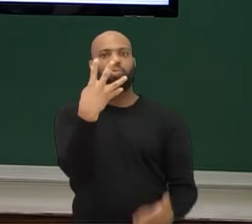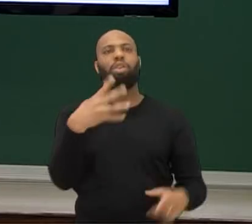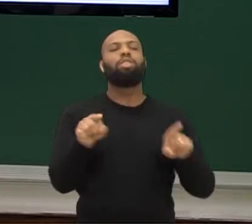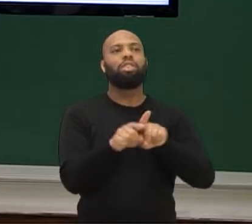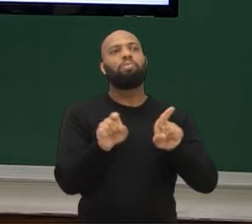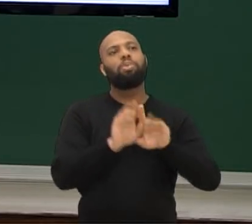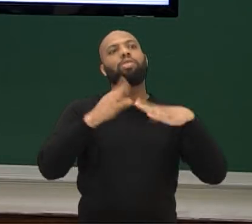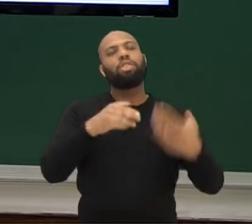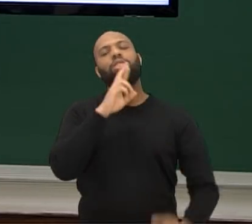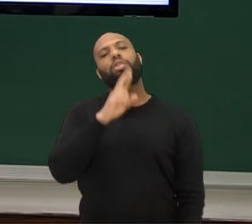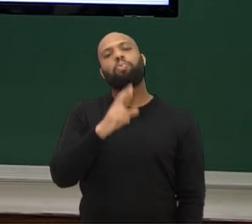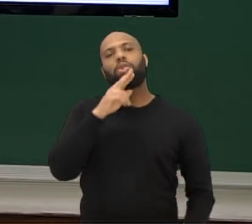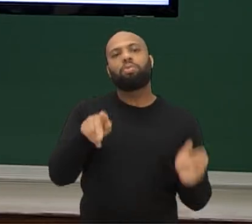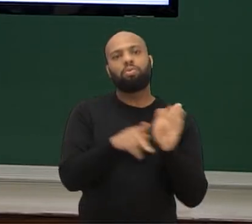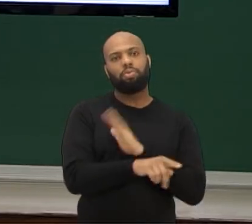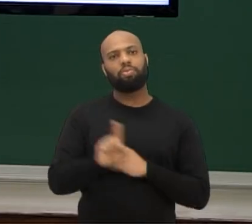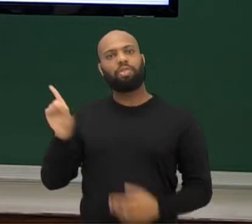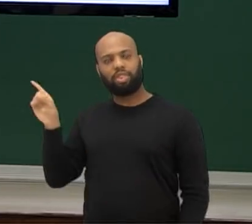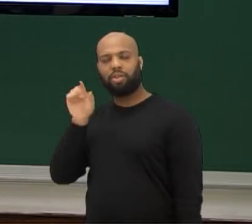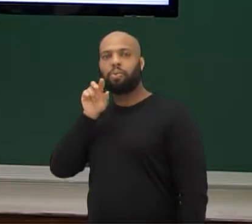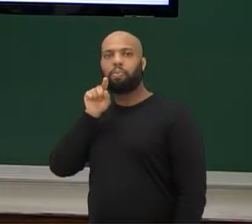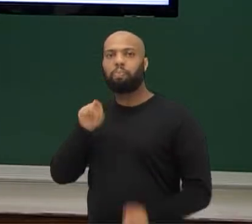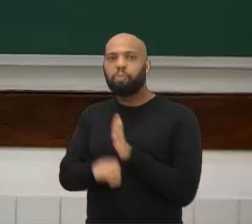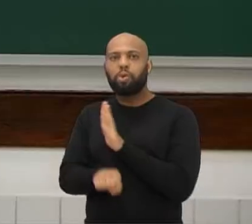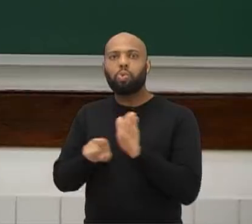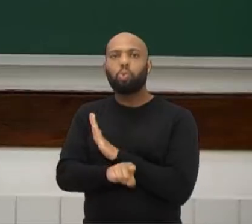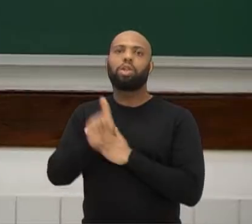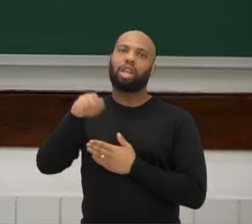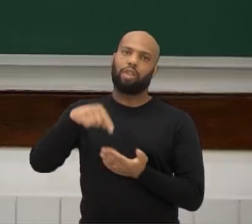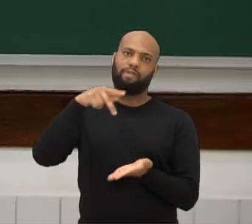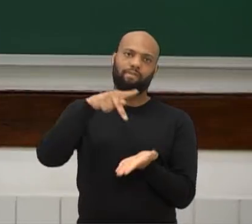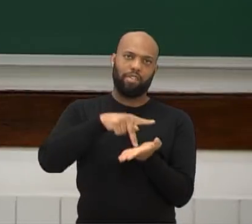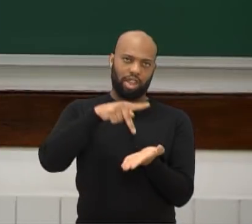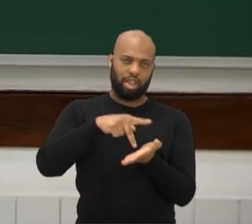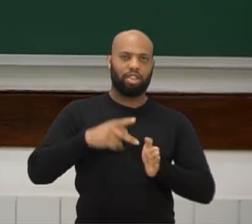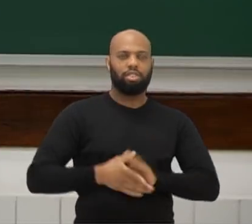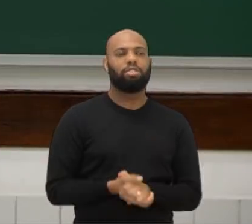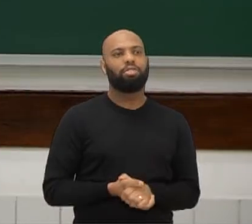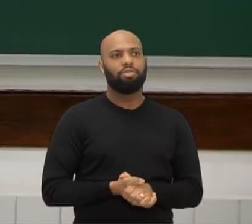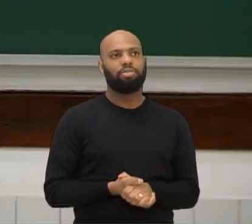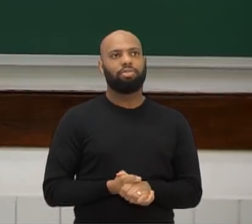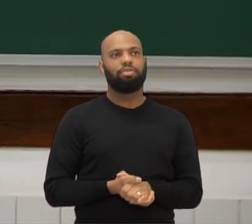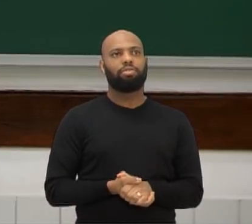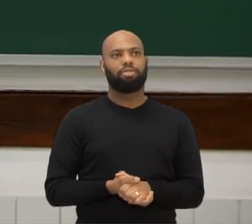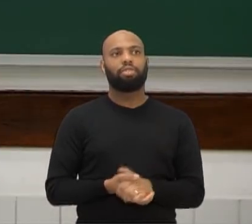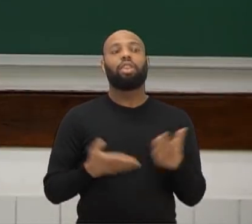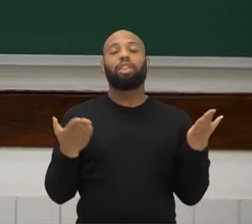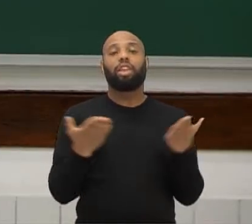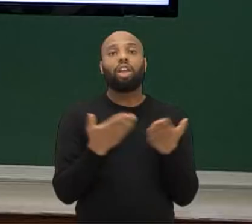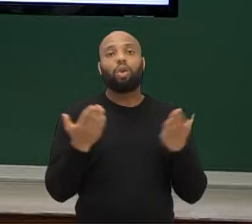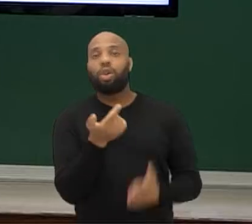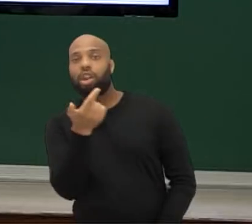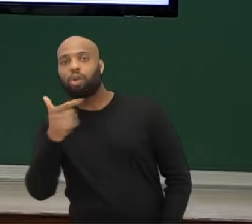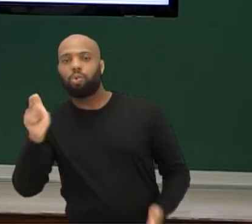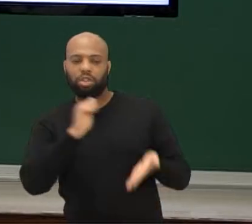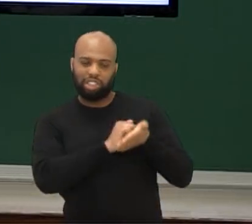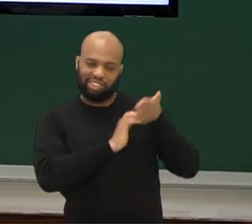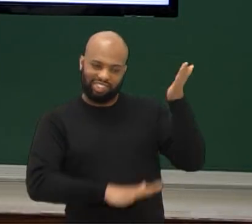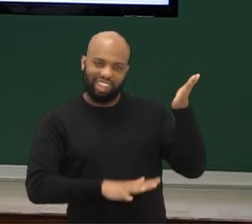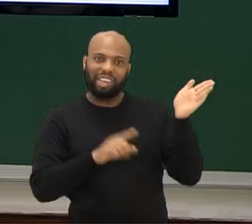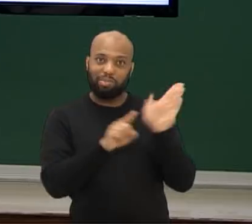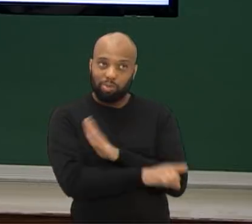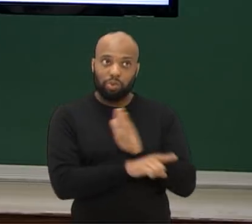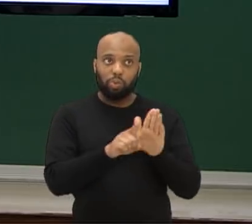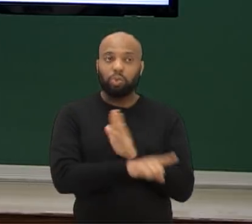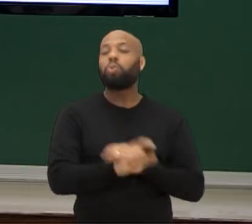à pergunta aí do quiz, sendo verdadeiro. Legal? Então, neste outro exercício,